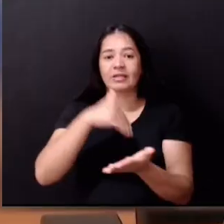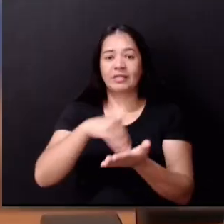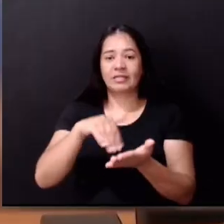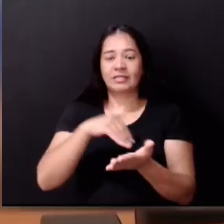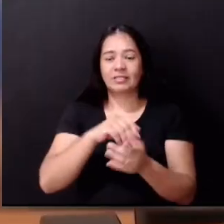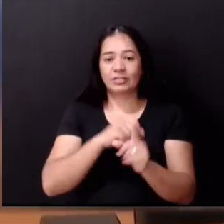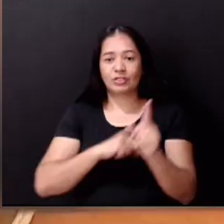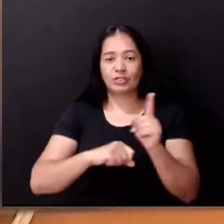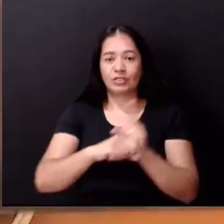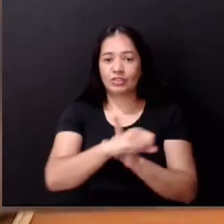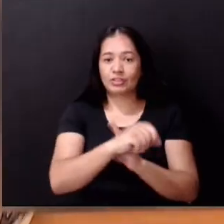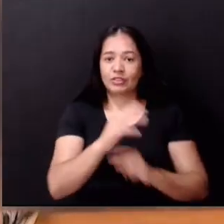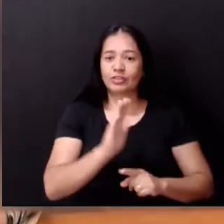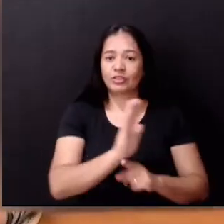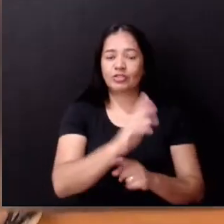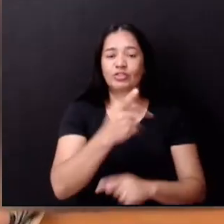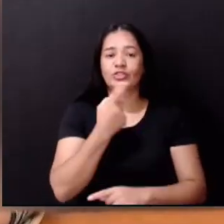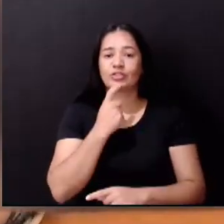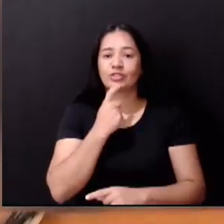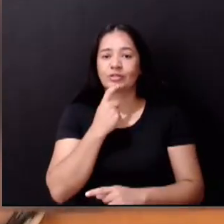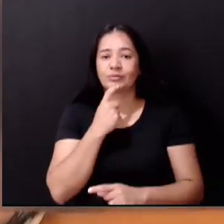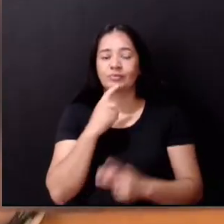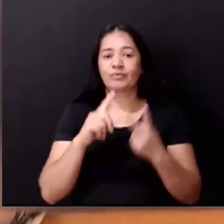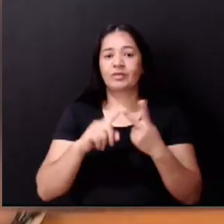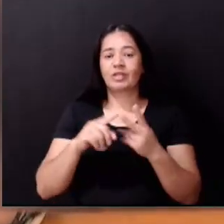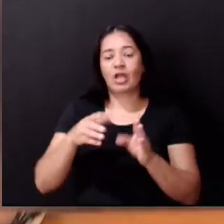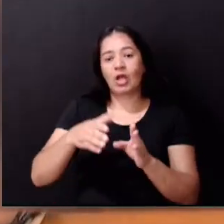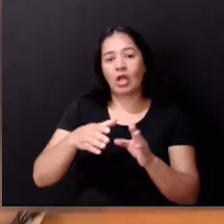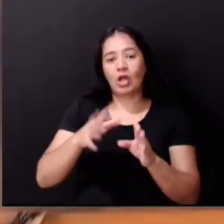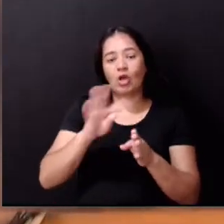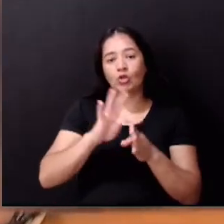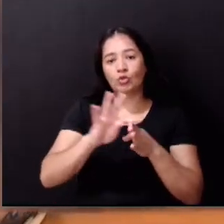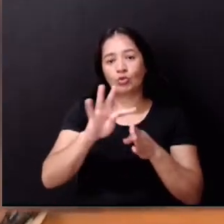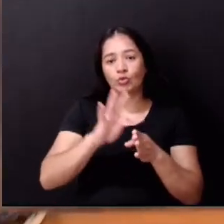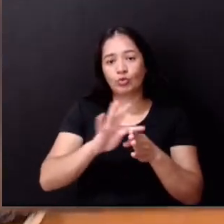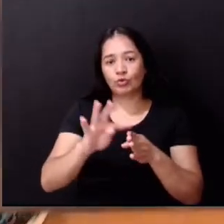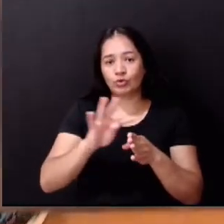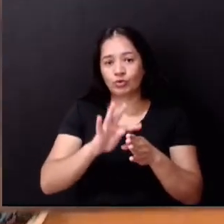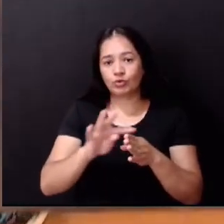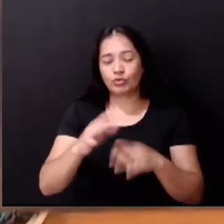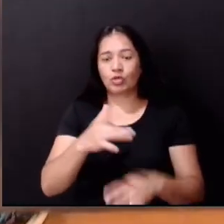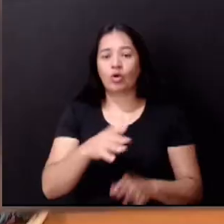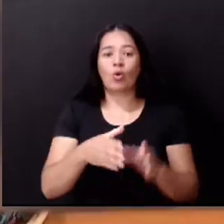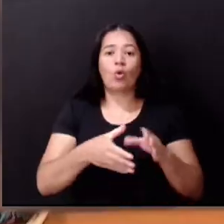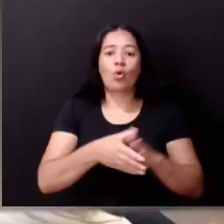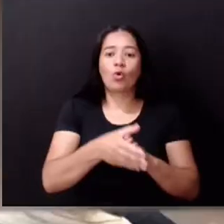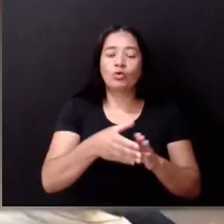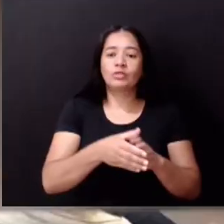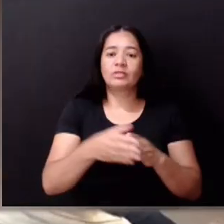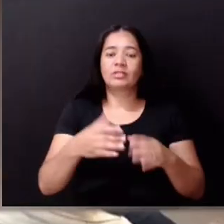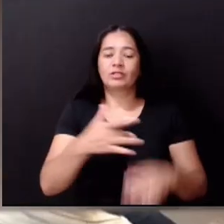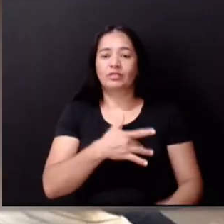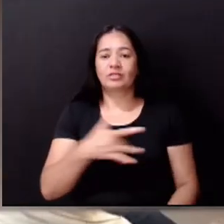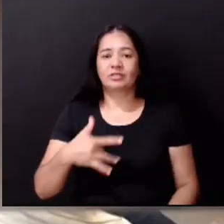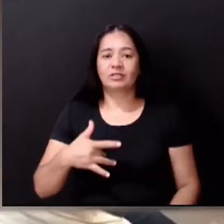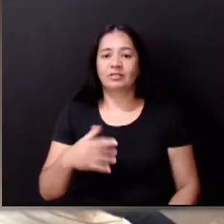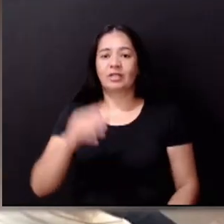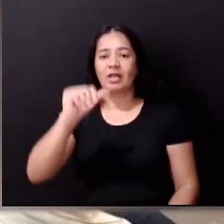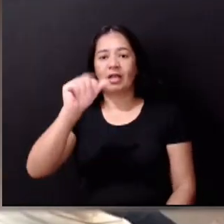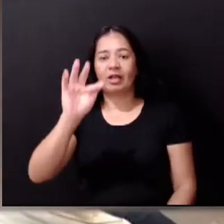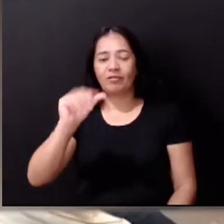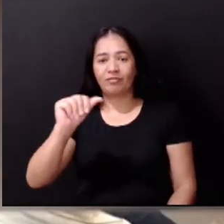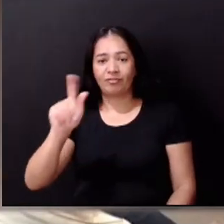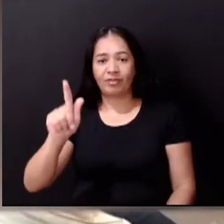de Campinas, a conselheira do Conselho Nacional de Saúde e presidente da AFAG, que é a Associação